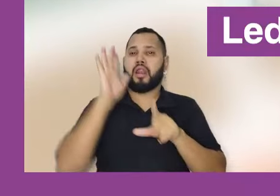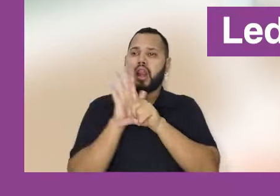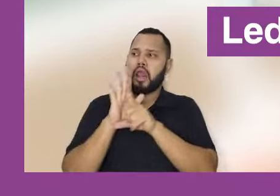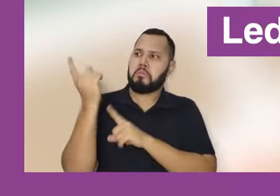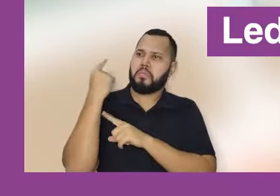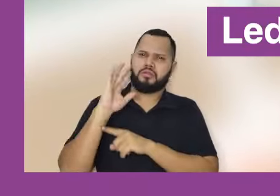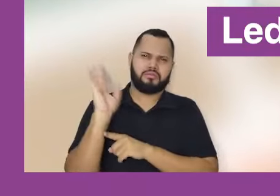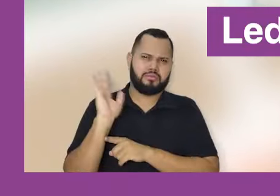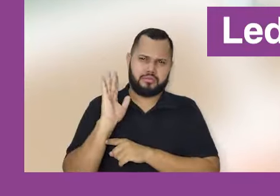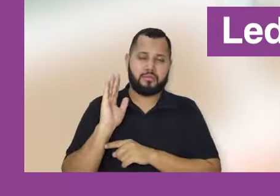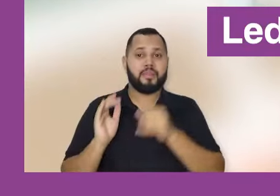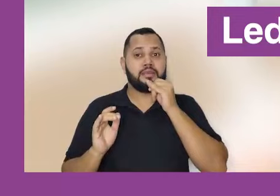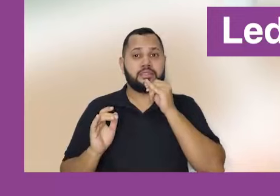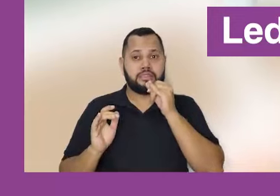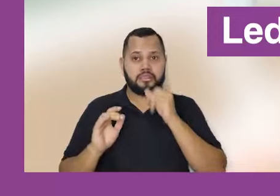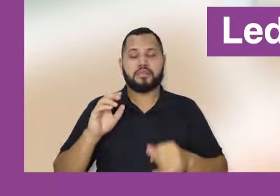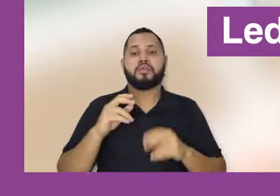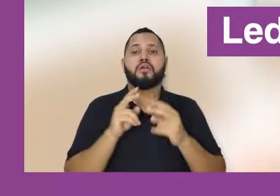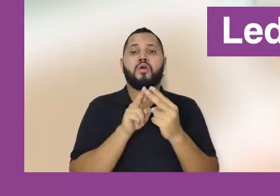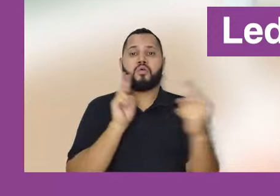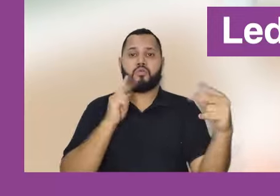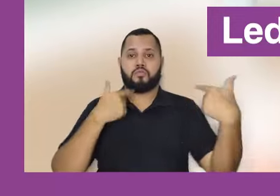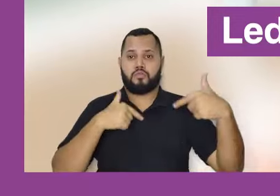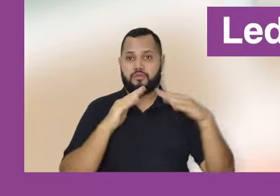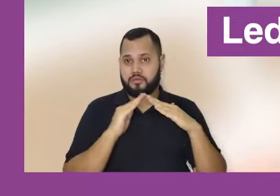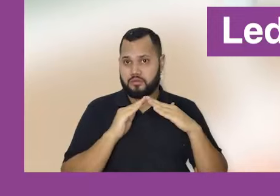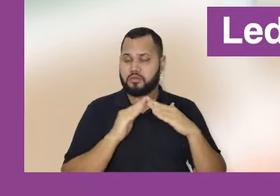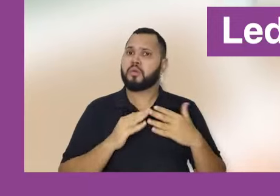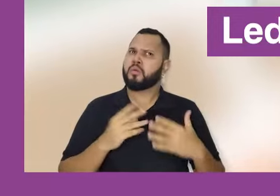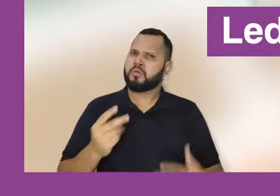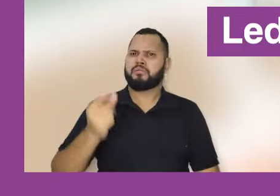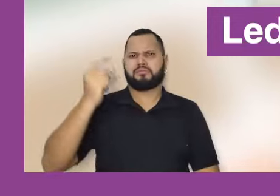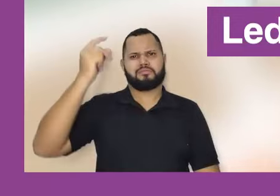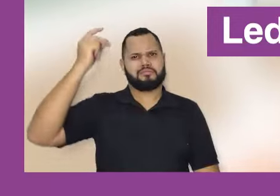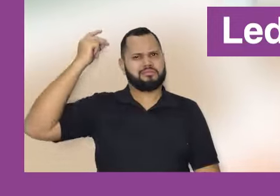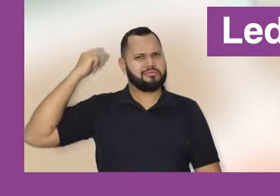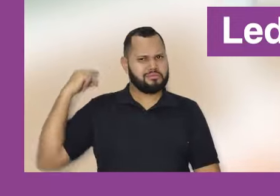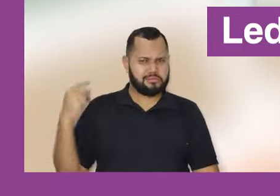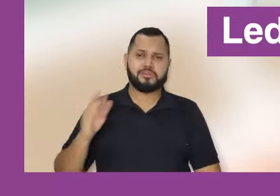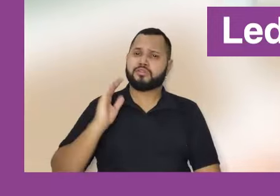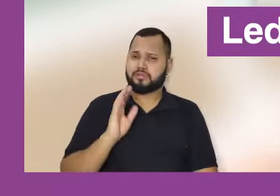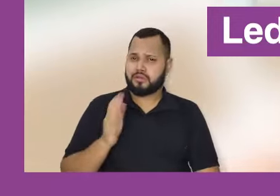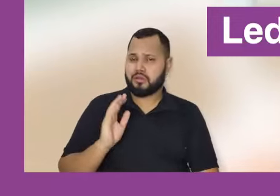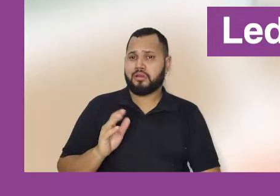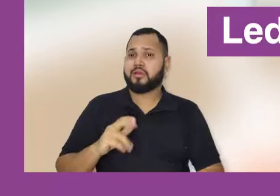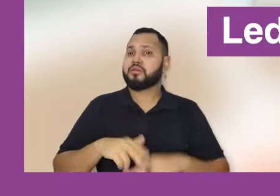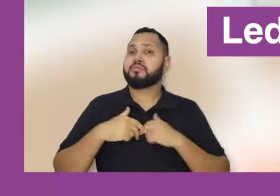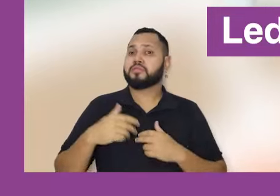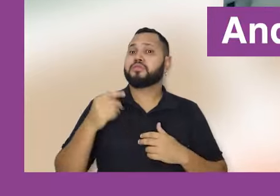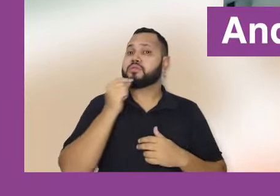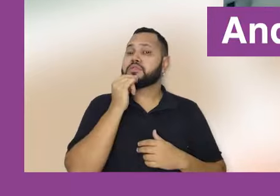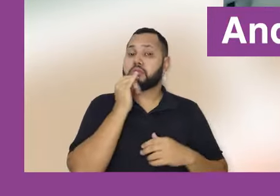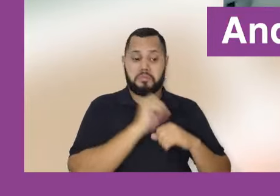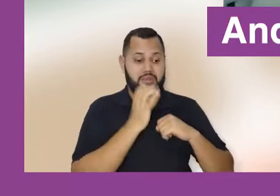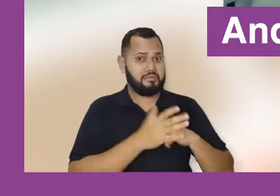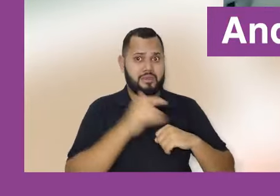lei né Por exemplo o benefício do Home Office cara a gente tem isso muito antes inclusive muito